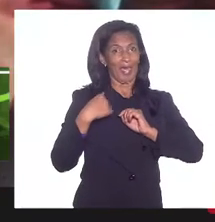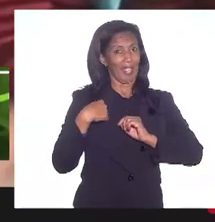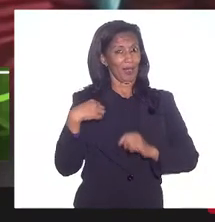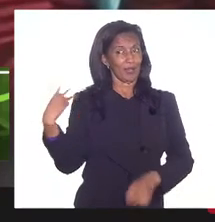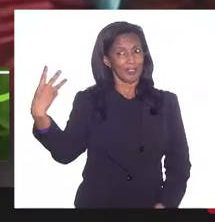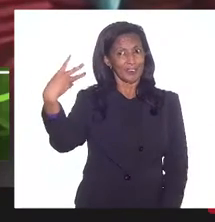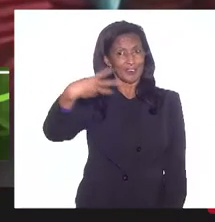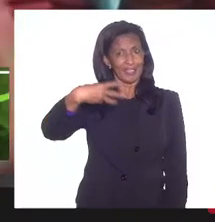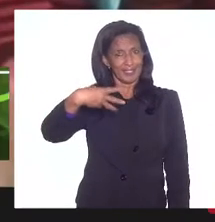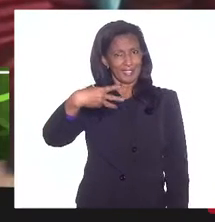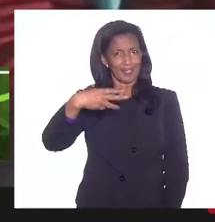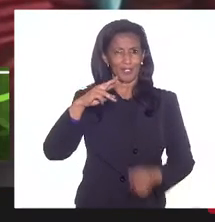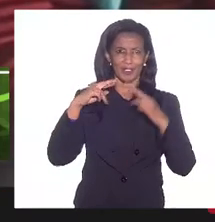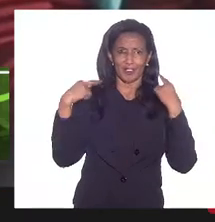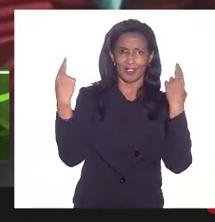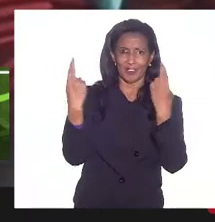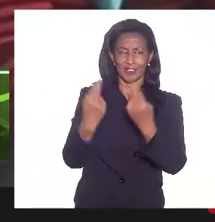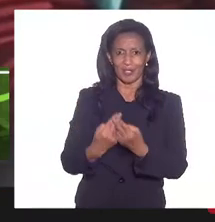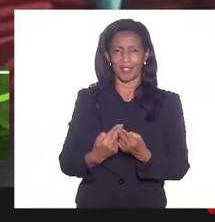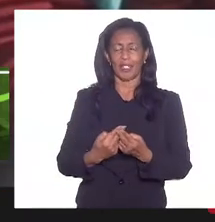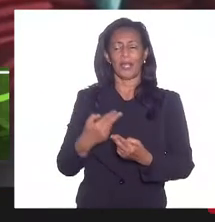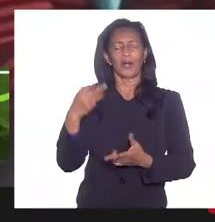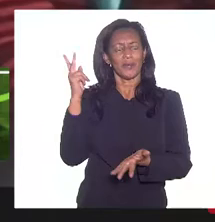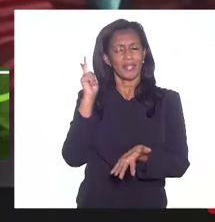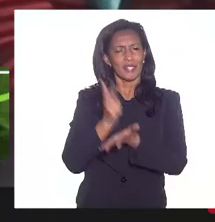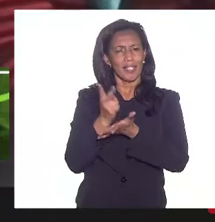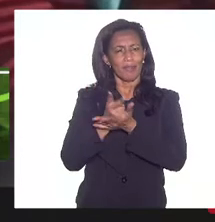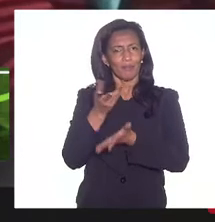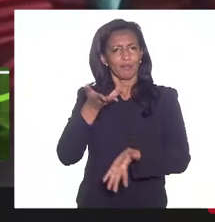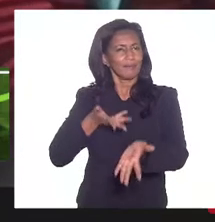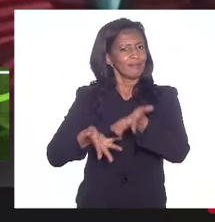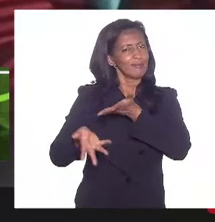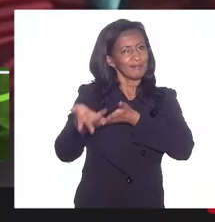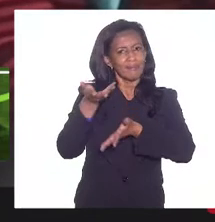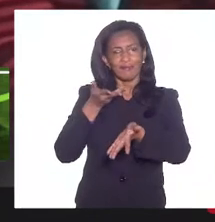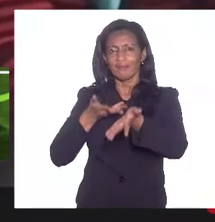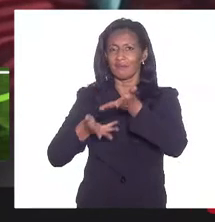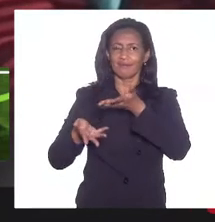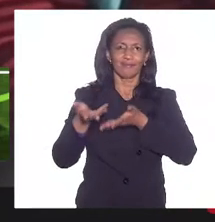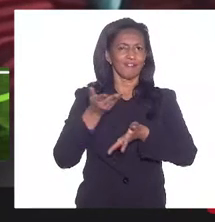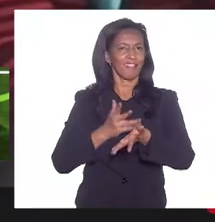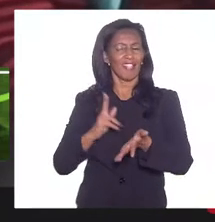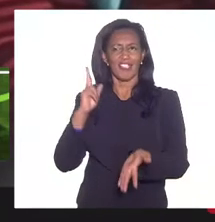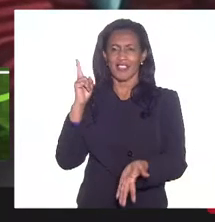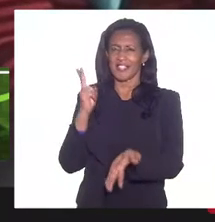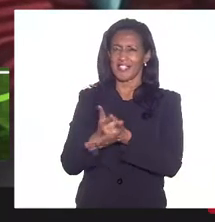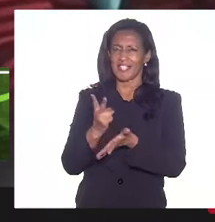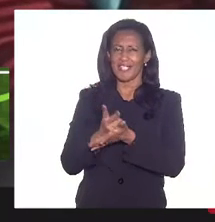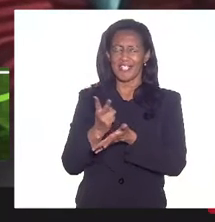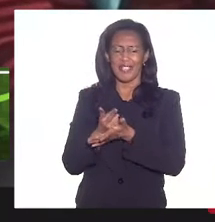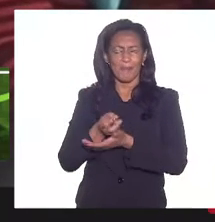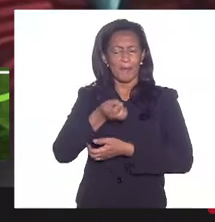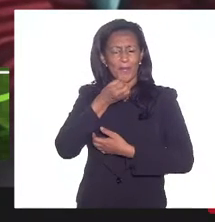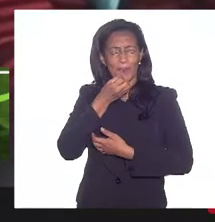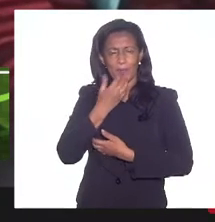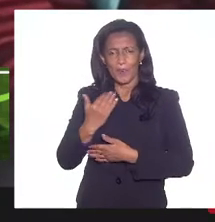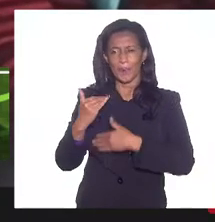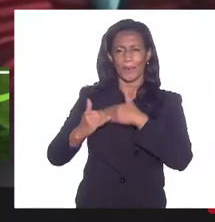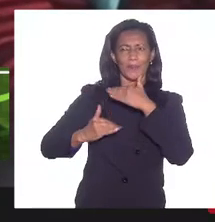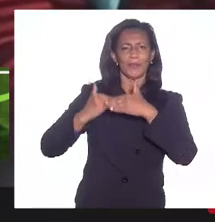vez e todas as vezes que a gente participa é sempre muito, muito construtivo,